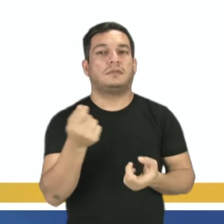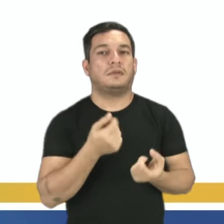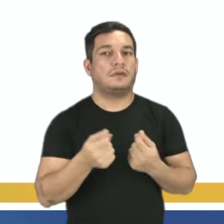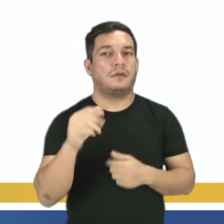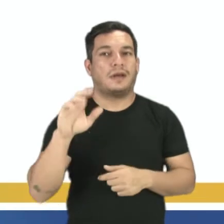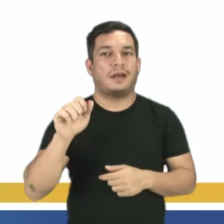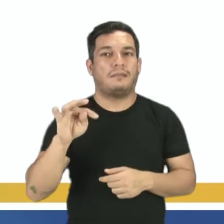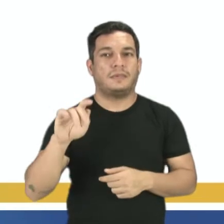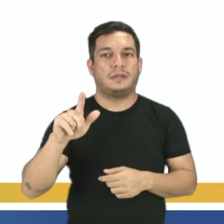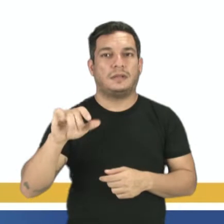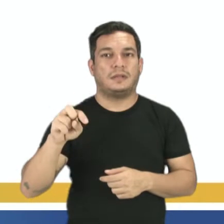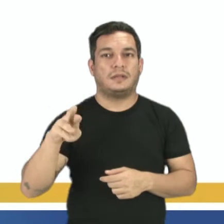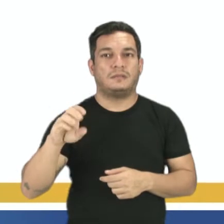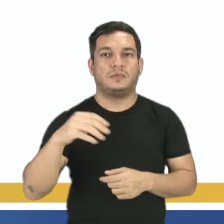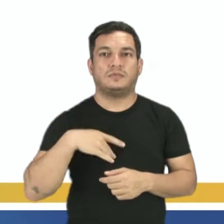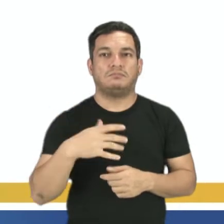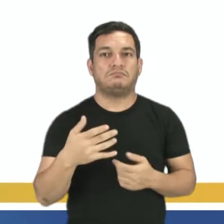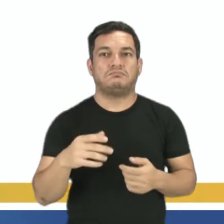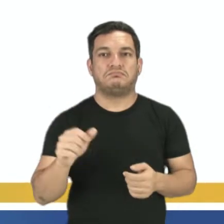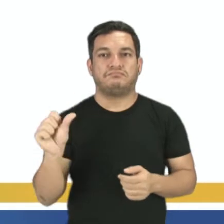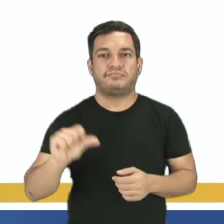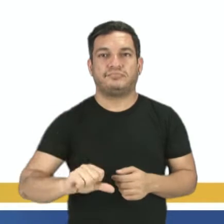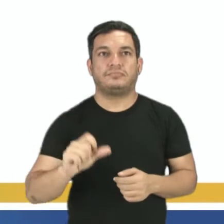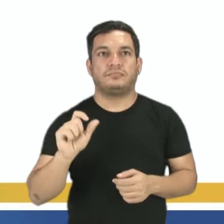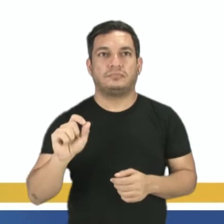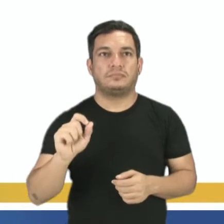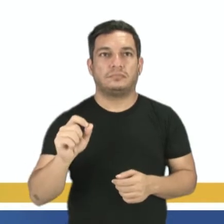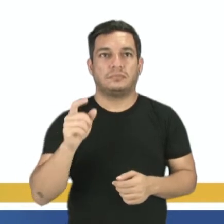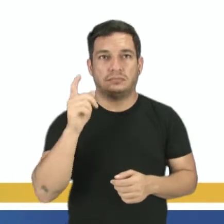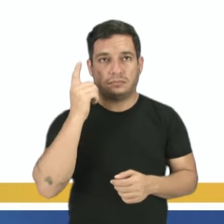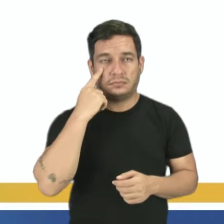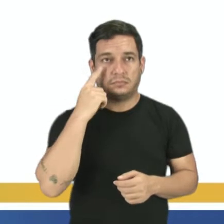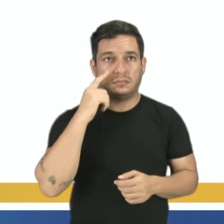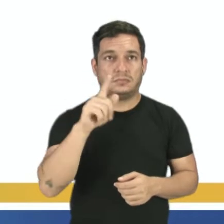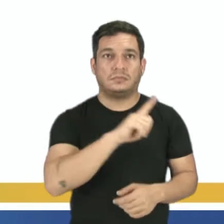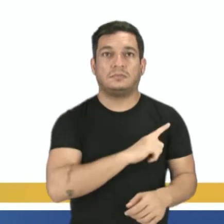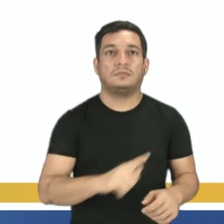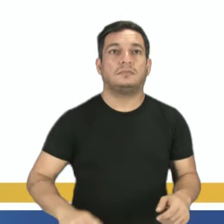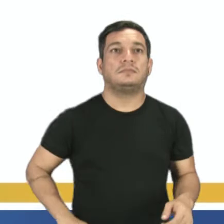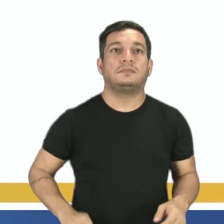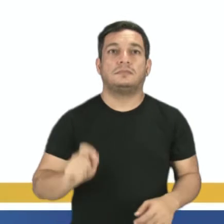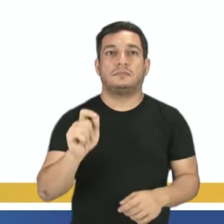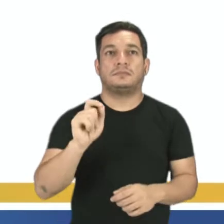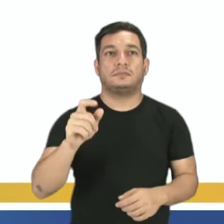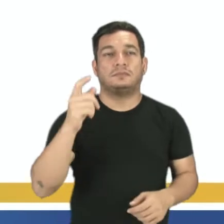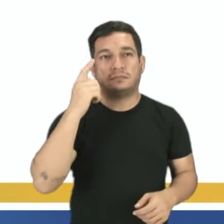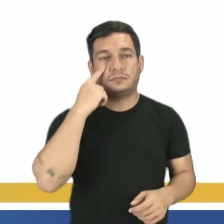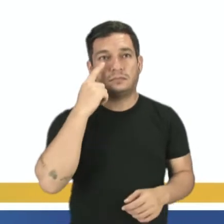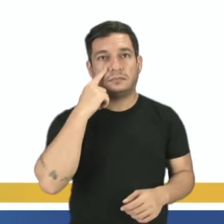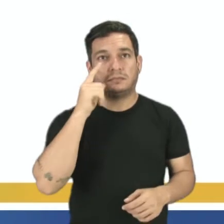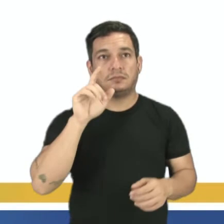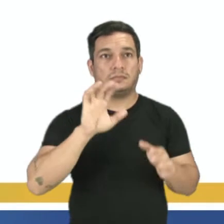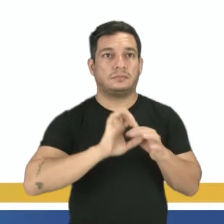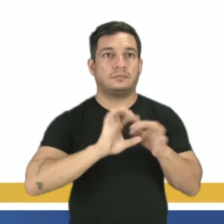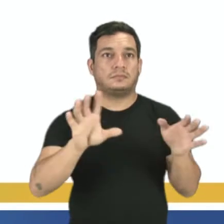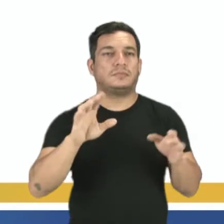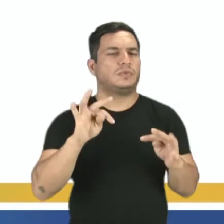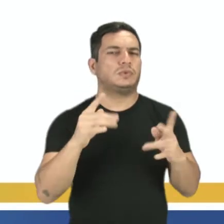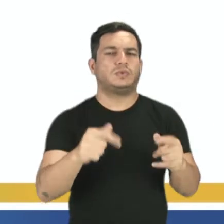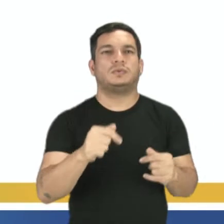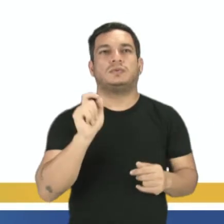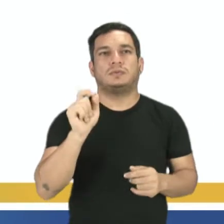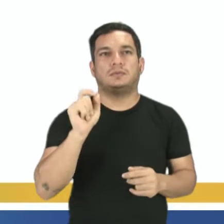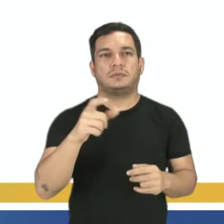uma crise, né? Então vamos pensar numa alternativa de um governo que seja contrário, né, ao liberalismo. Nem